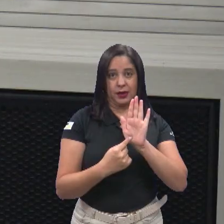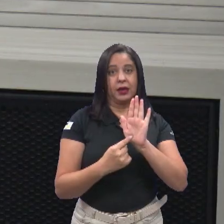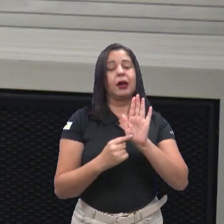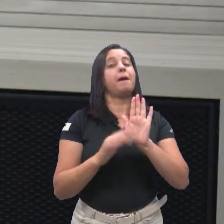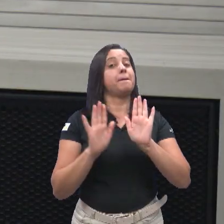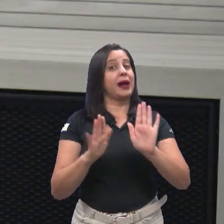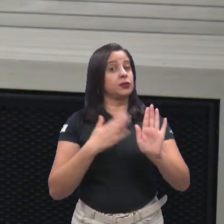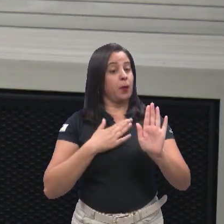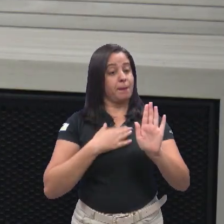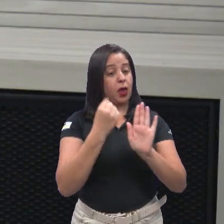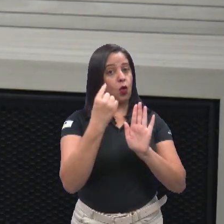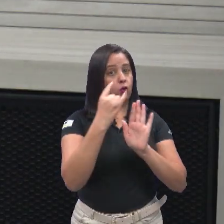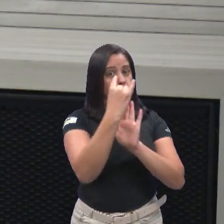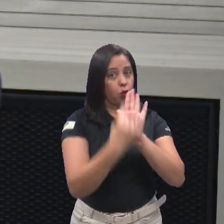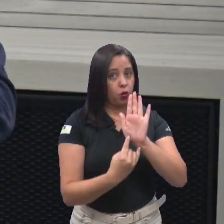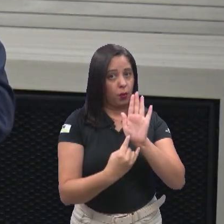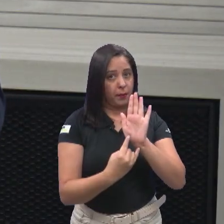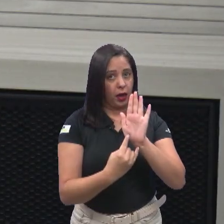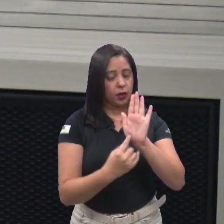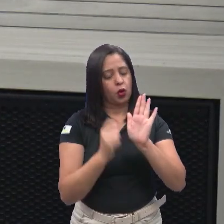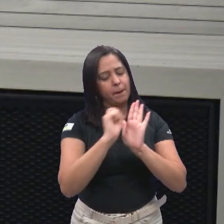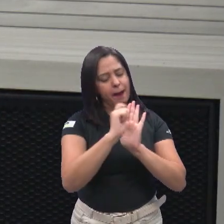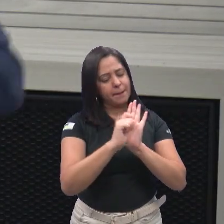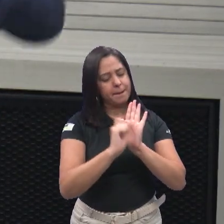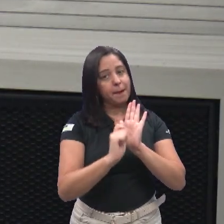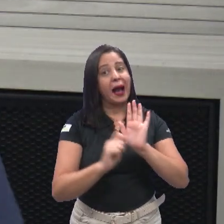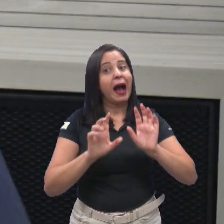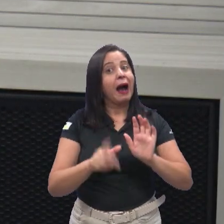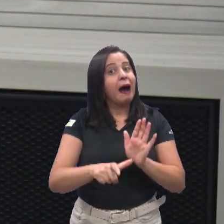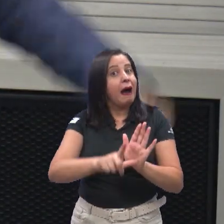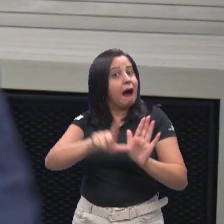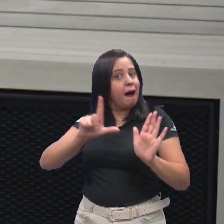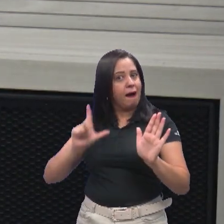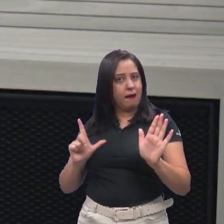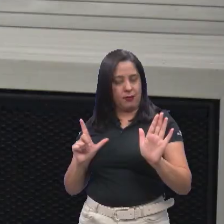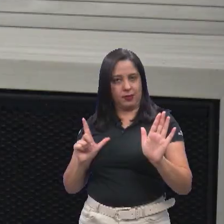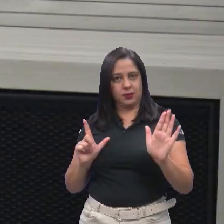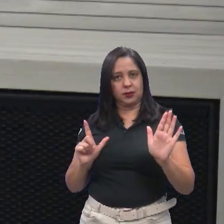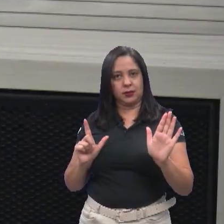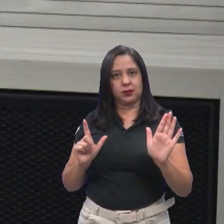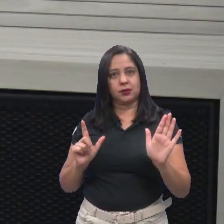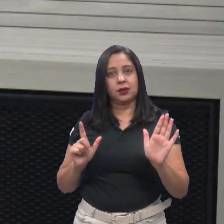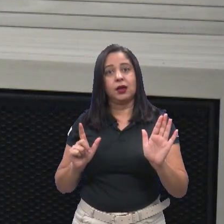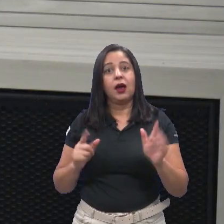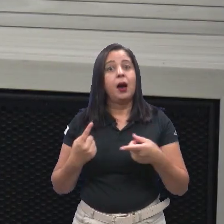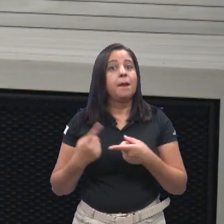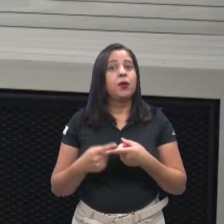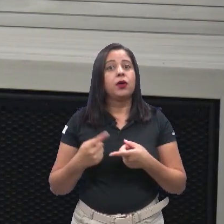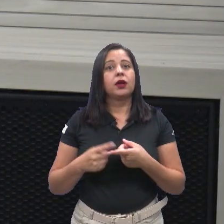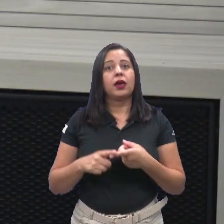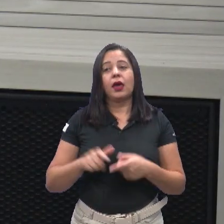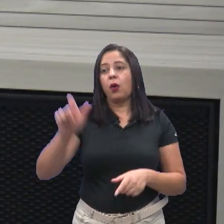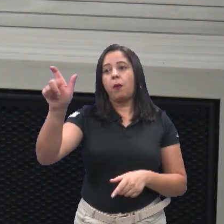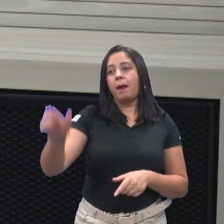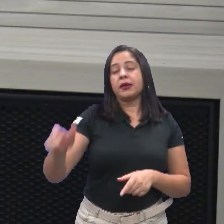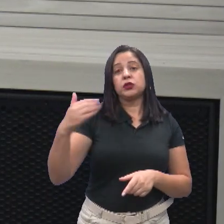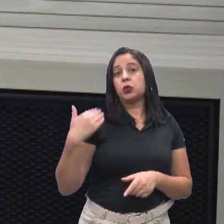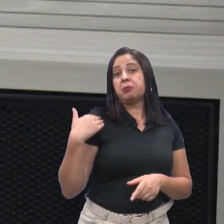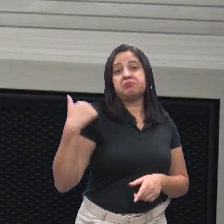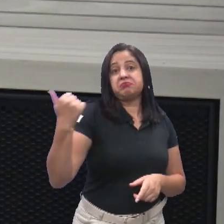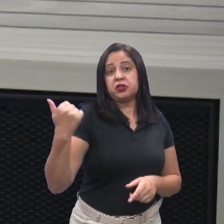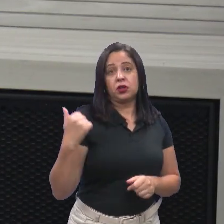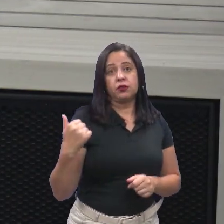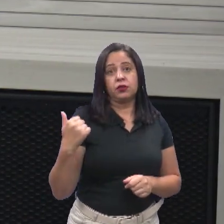Antes de acontecer a manifestação na frente lá da Câmara Municipal lá do centro, porque uma pessoa me convidou lá atrás, e isso não tinha acontecido